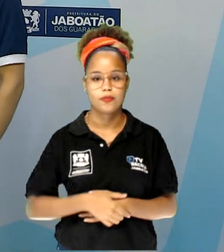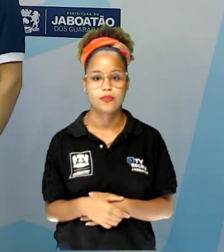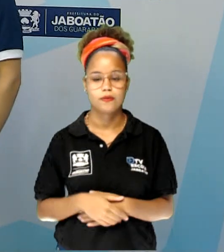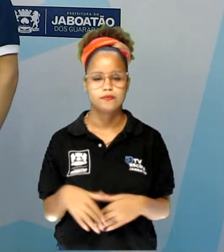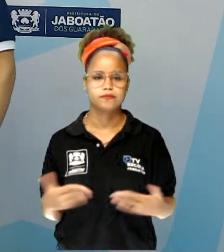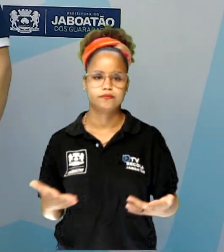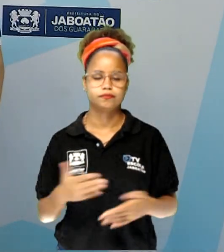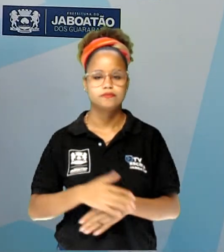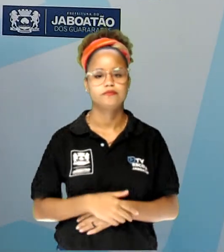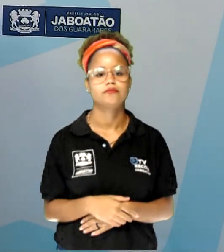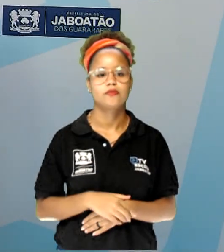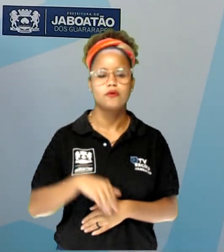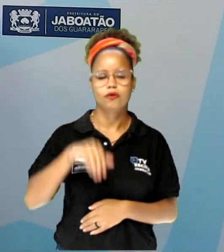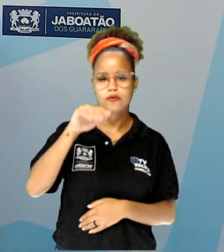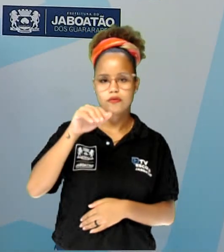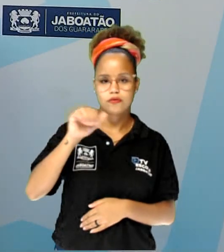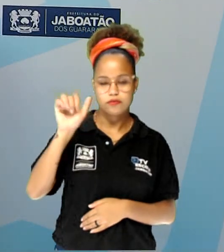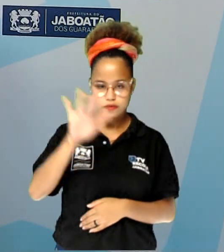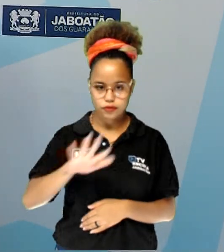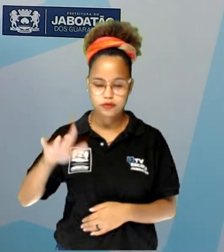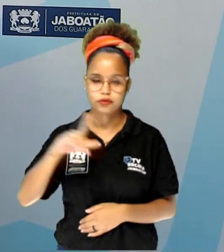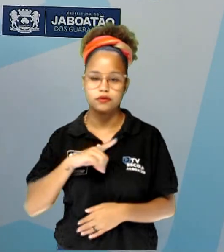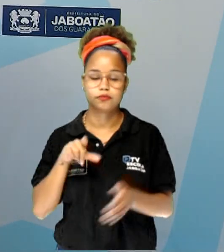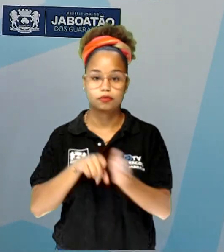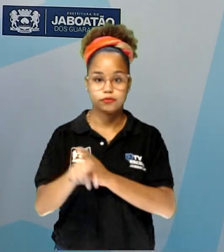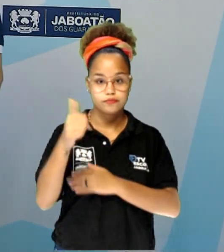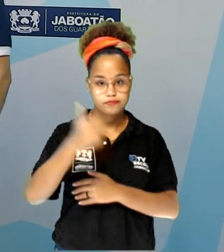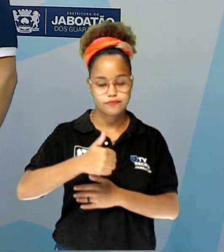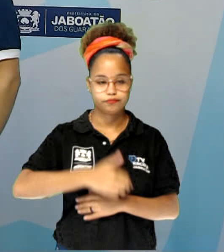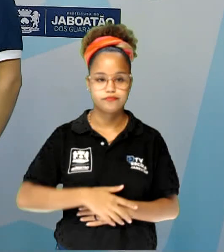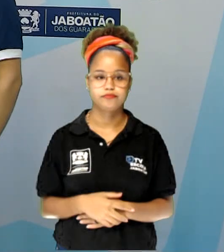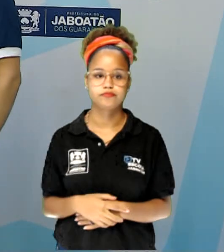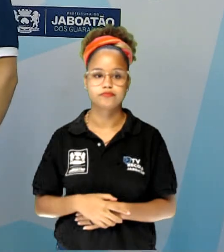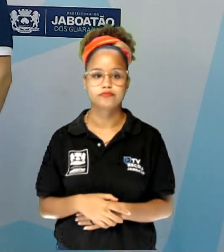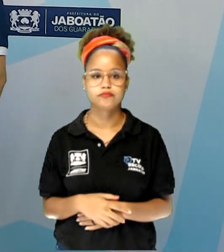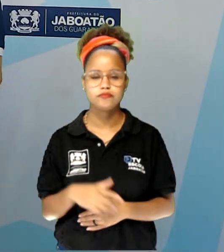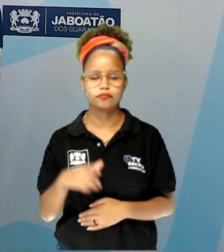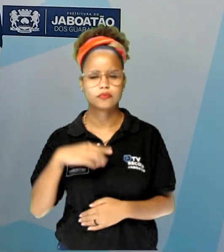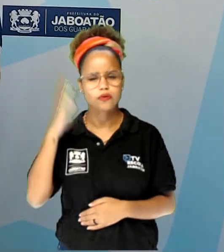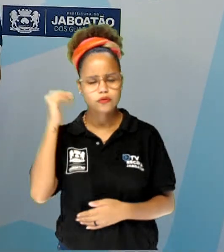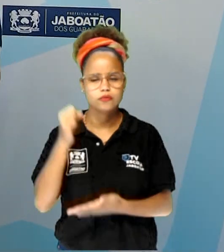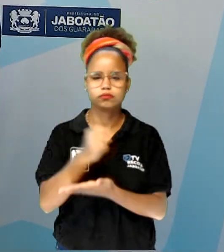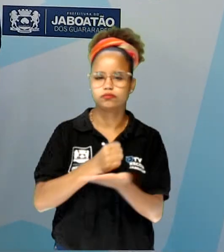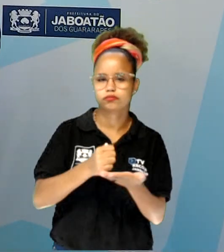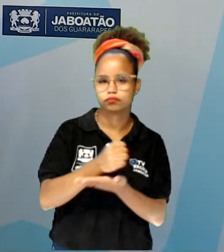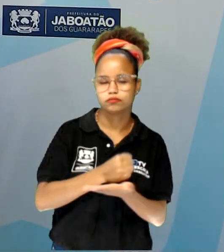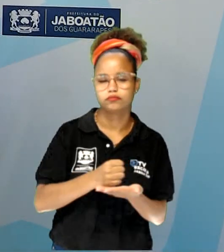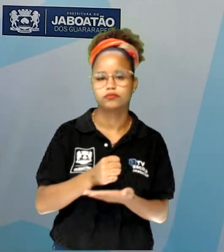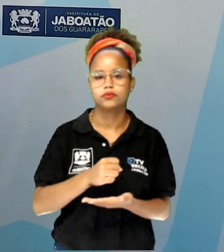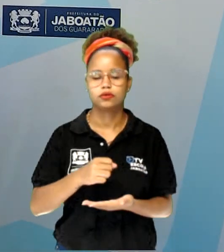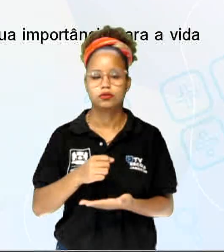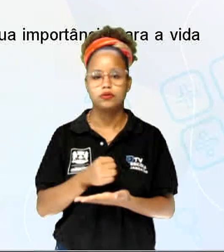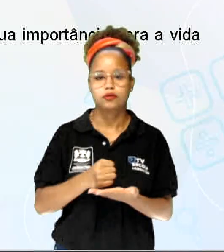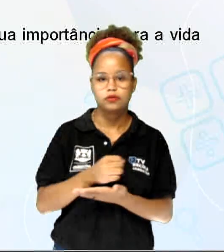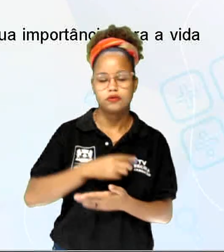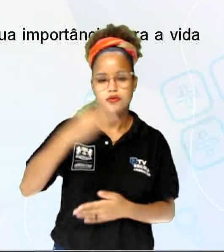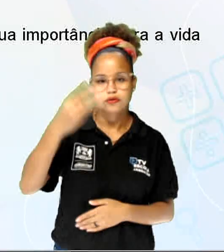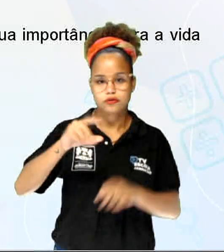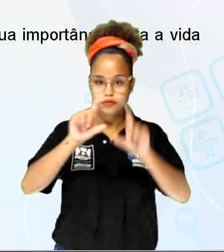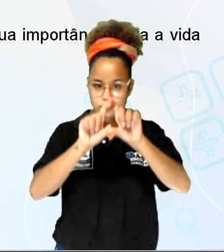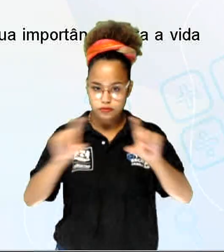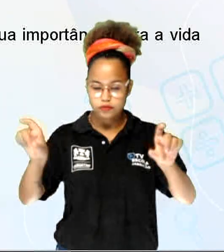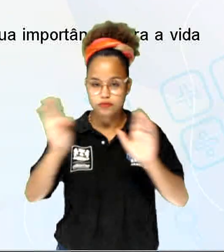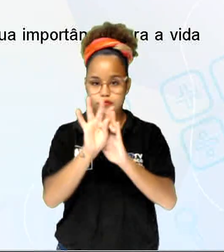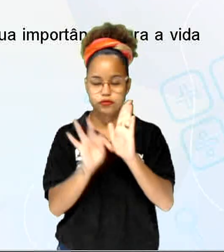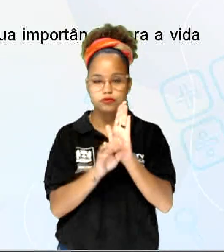Bom, na tela de vocês aí, olha só o que traz a questão 1. Tomando como base a terceira estrofe do texto 1,